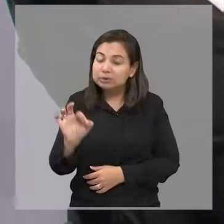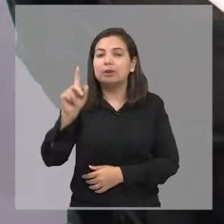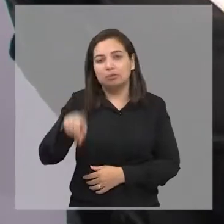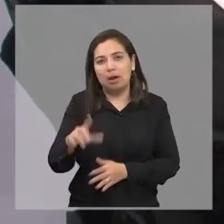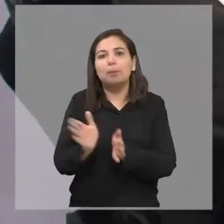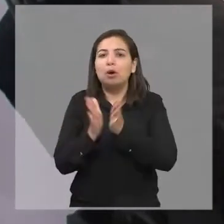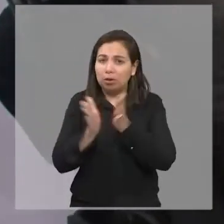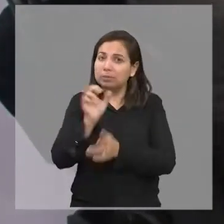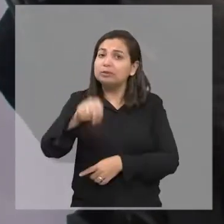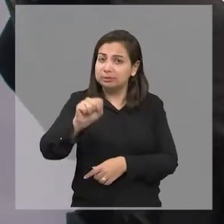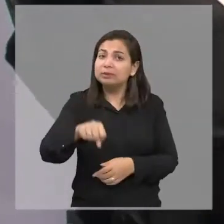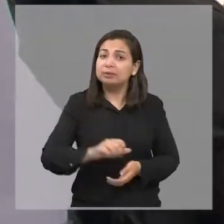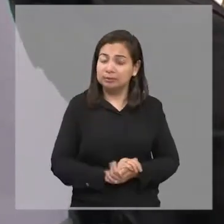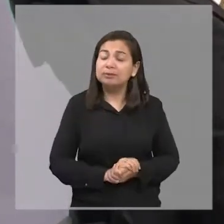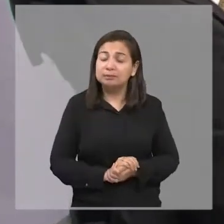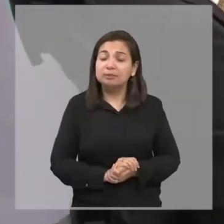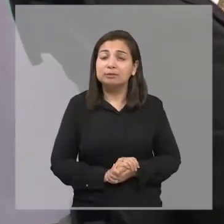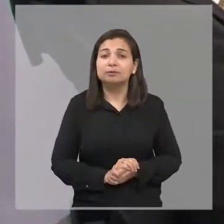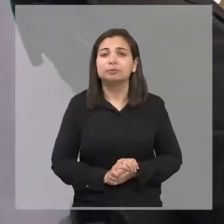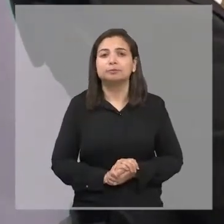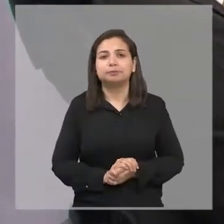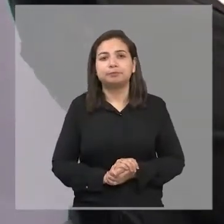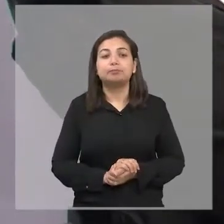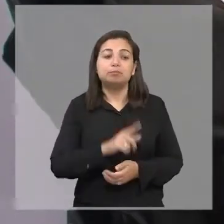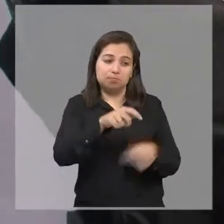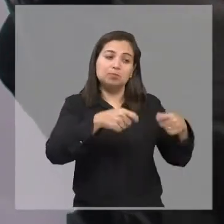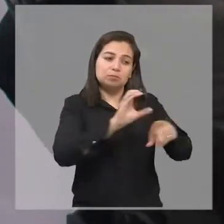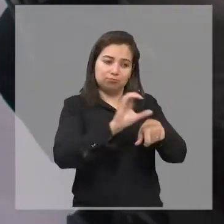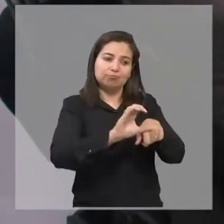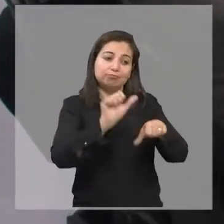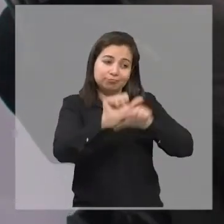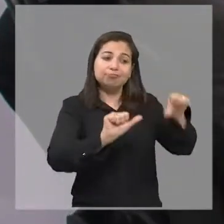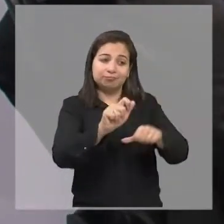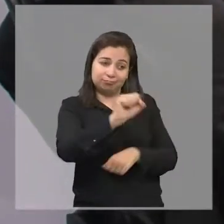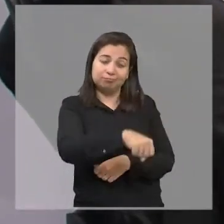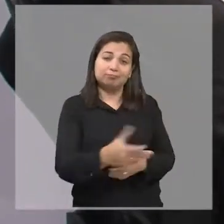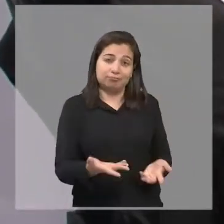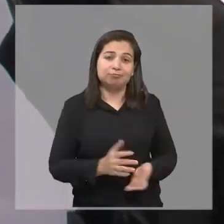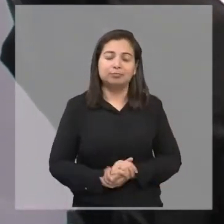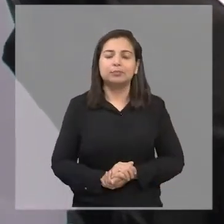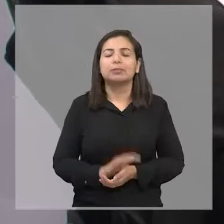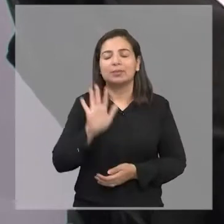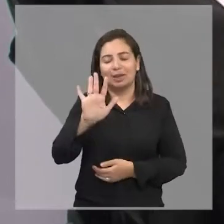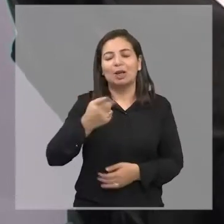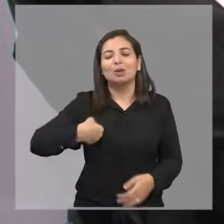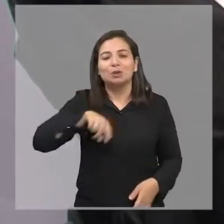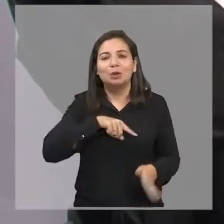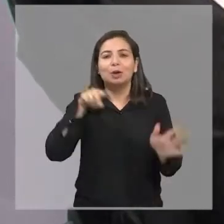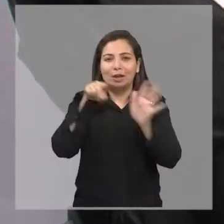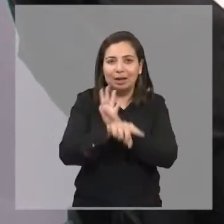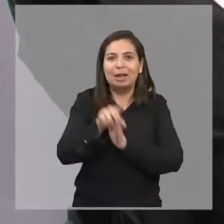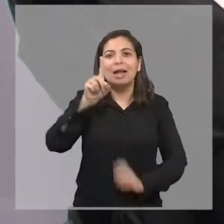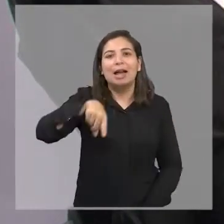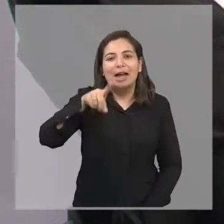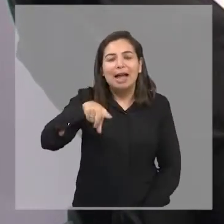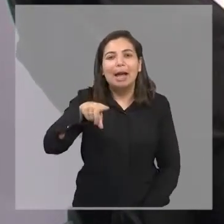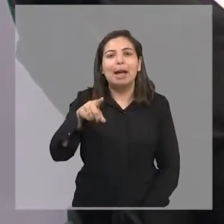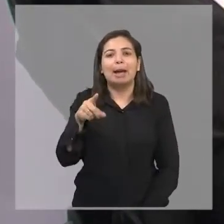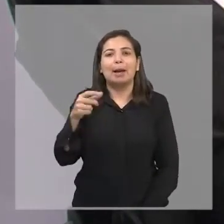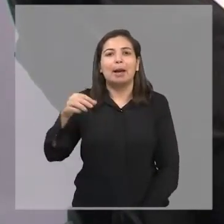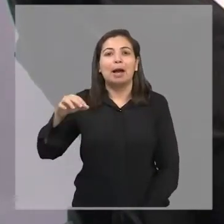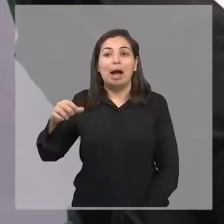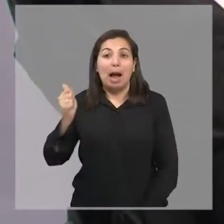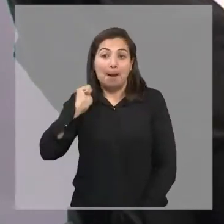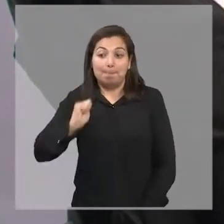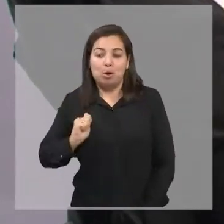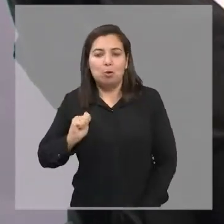Constituição. Tem um detalhe que ele num determinado momento falou disso. A gente está questionando aqui a bolsa de mestrado, a